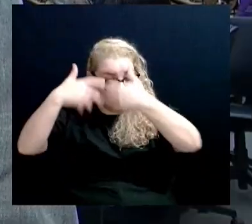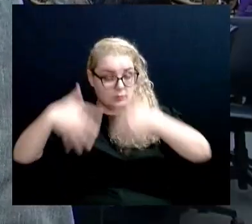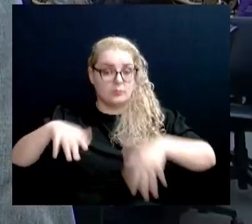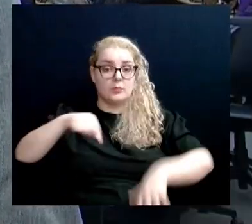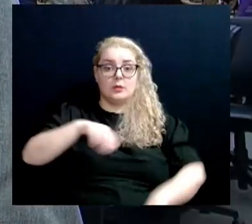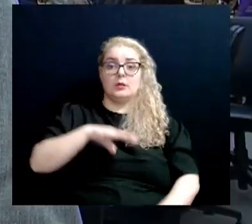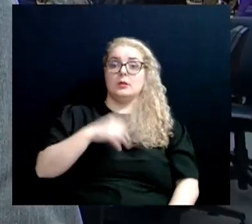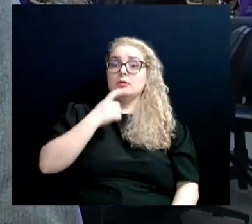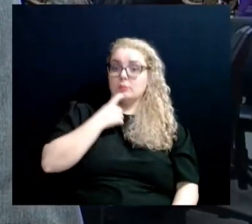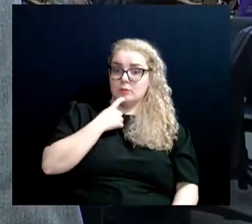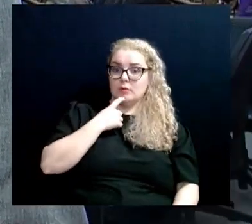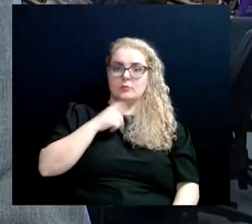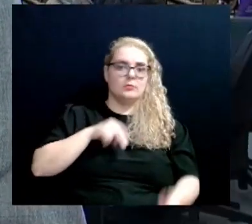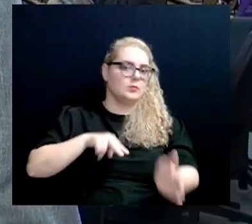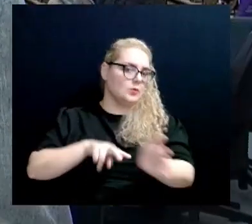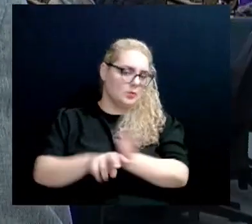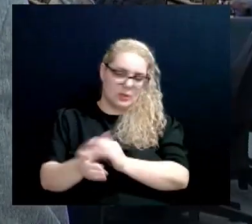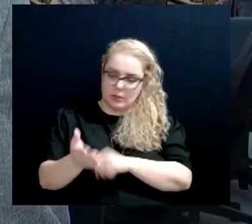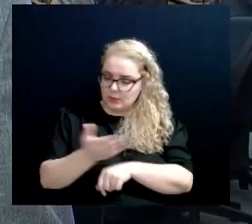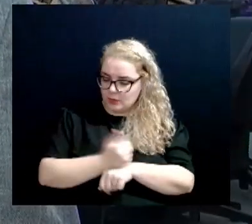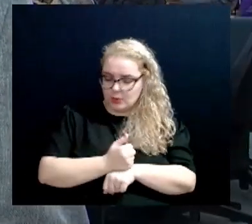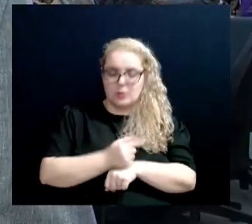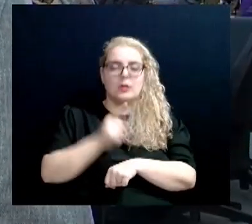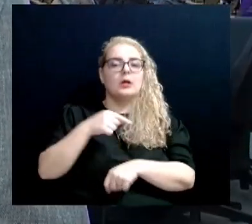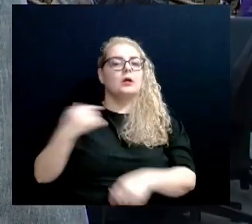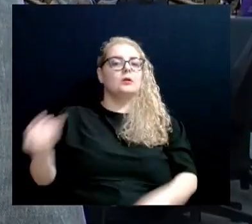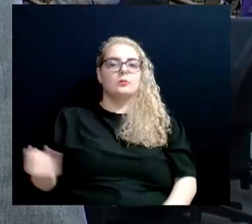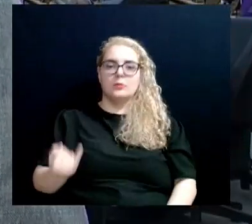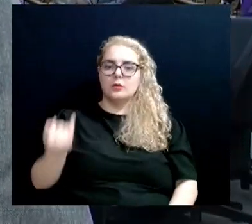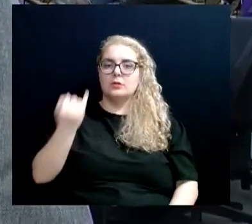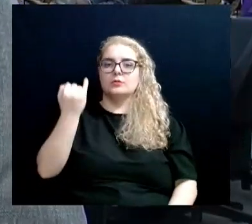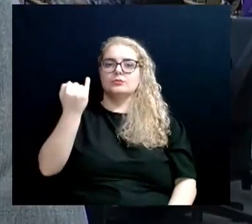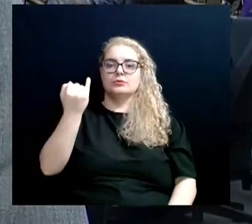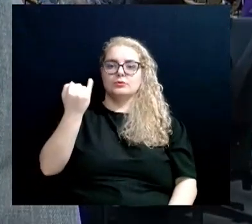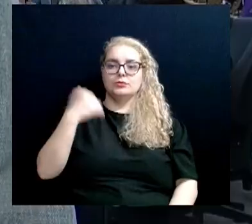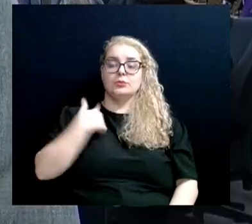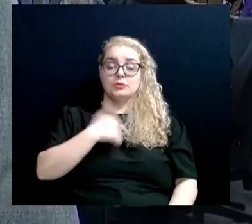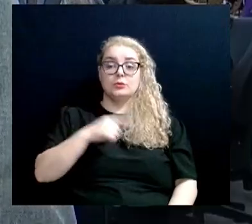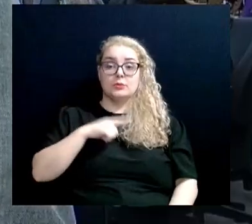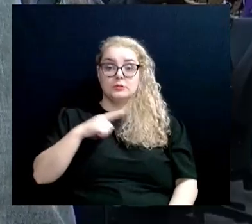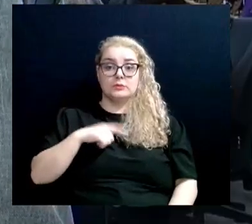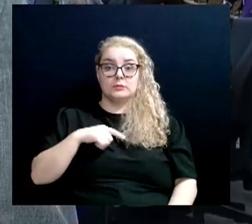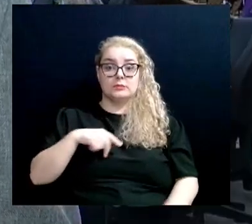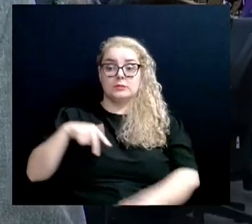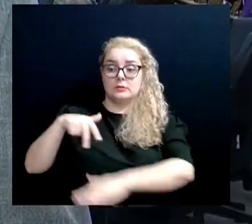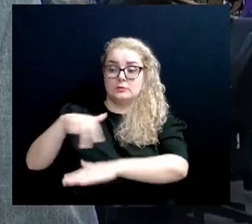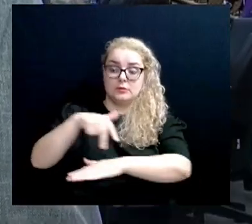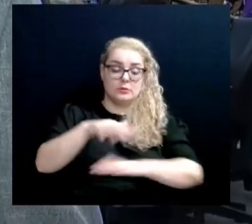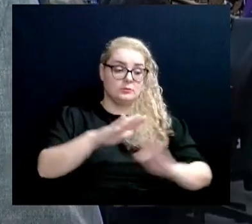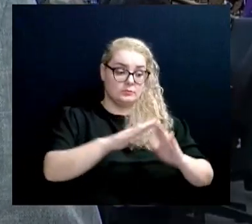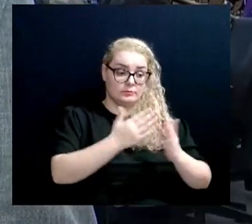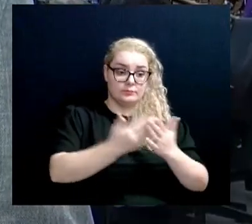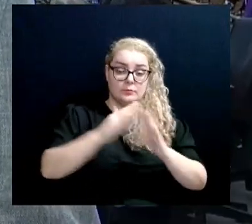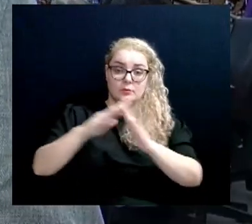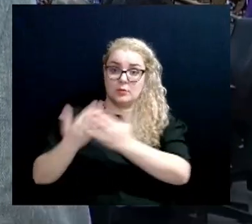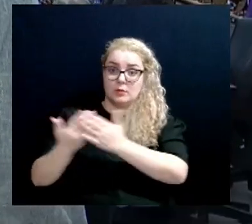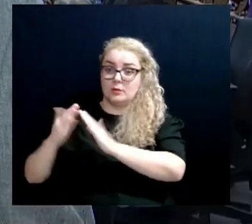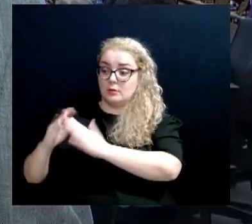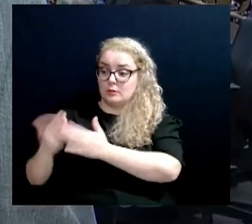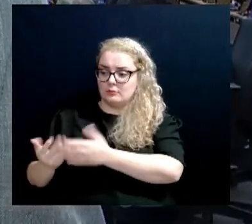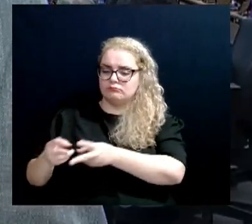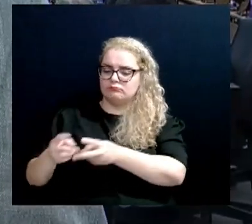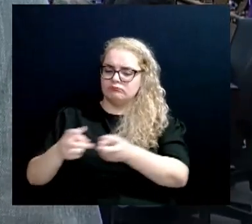Campinas. Diagnóstico precoce é algo fundamental. A gente tem andado pelas escolas, percebido que há